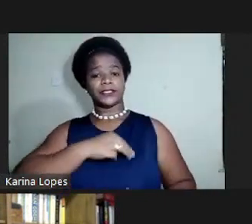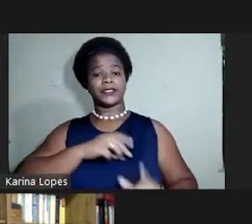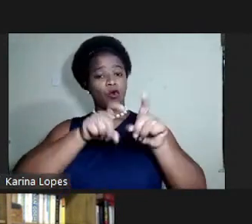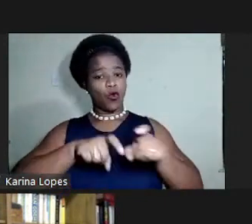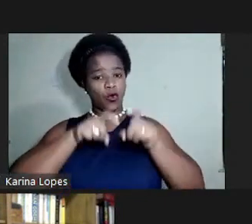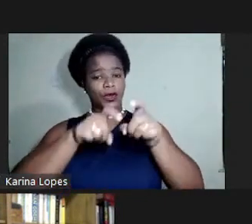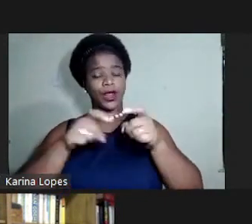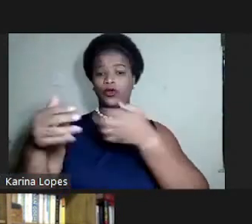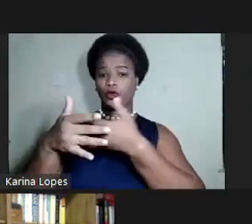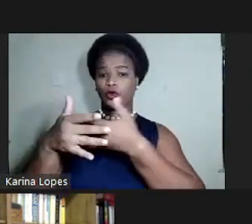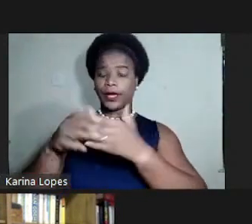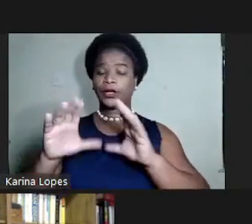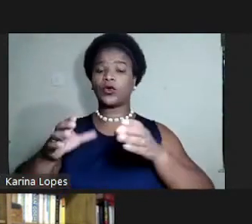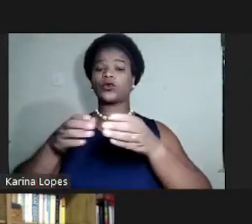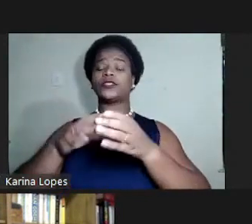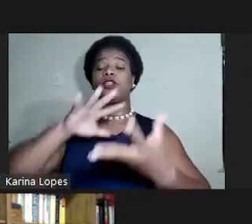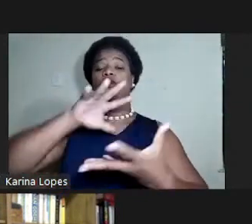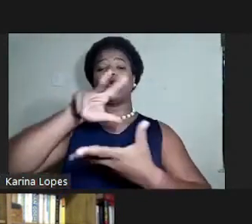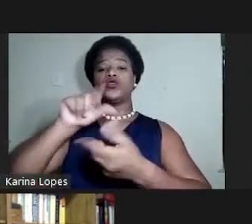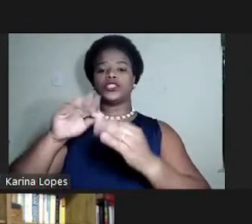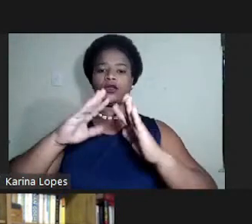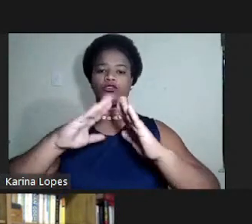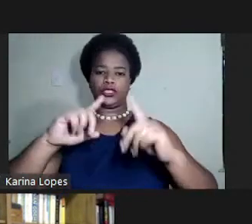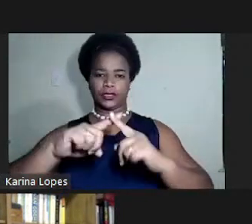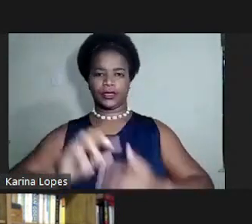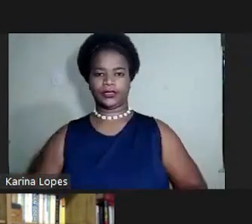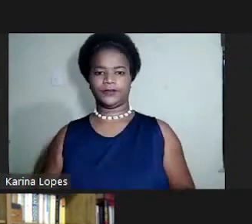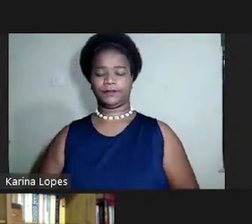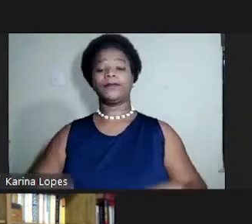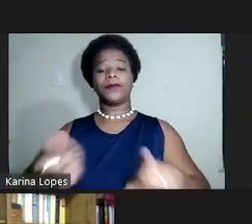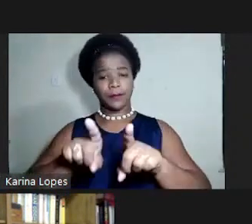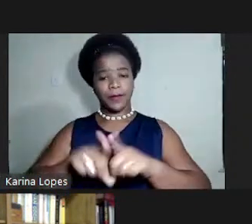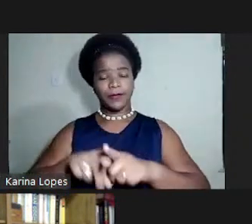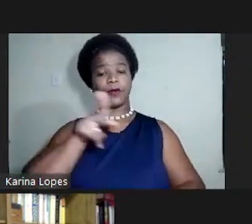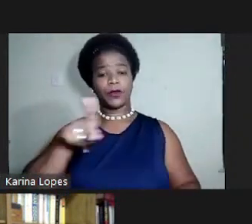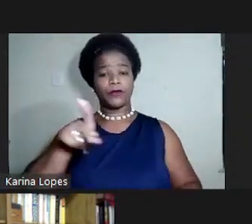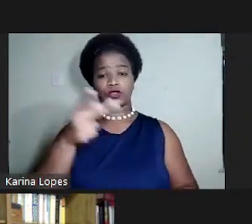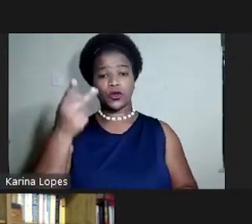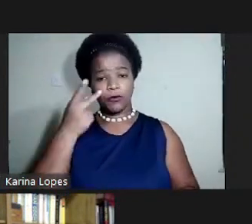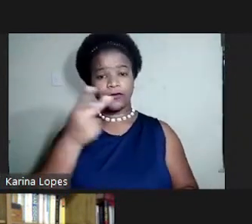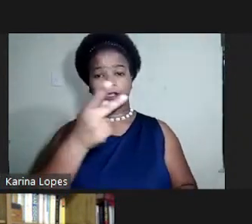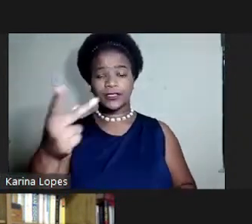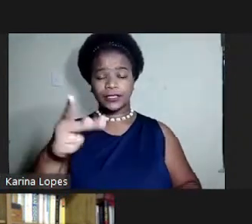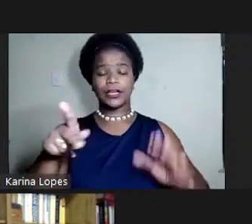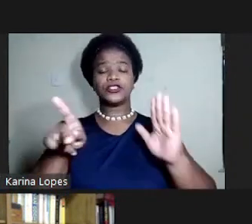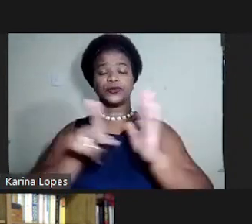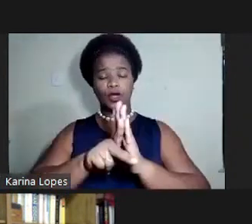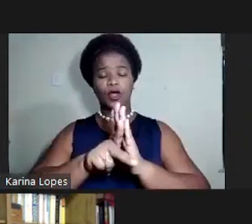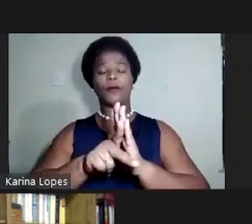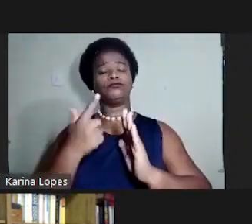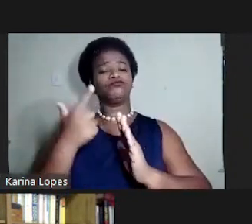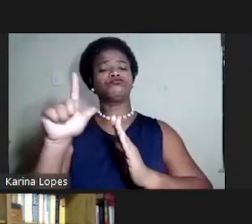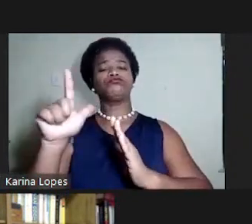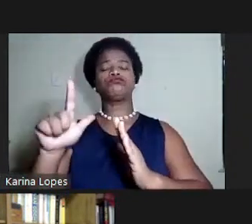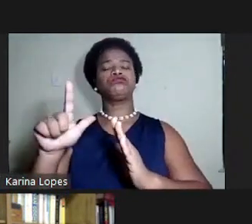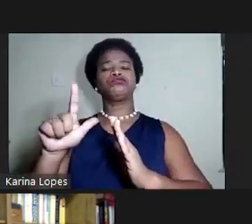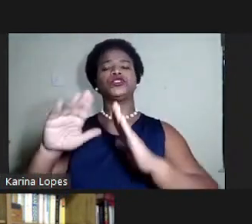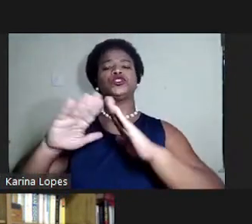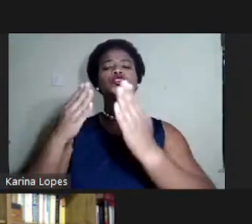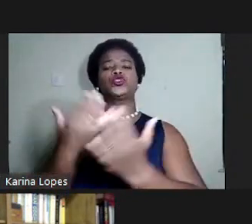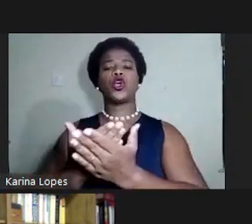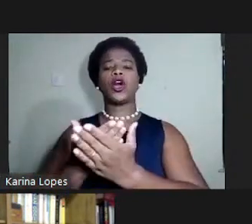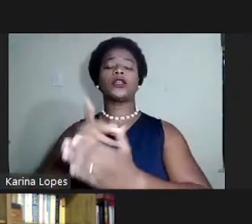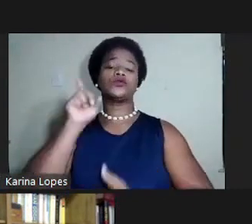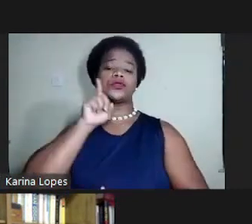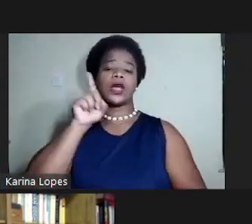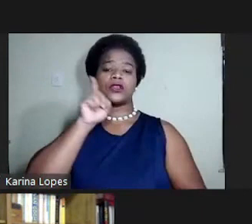Igrejas. Foi professor visitante na McCormick Theological Seminary, em Chicago, nos Estados Unidos, e também